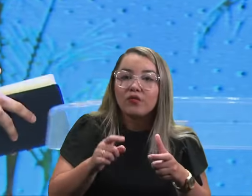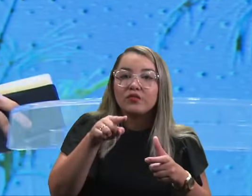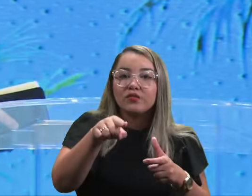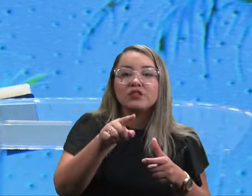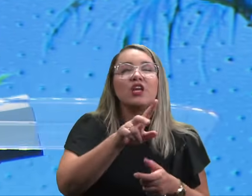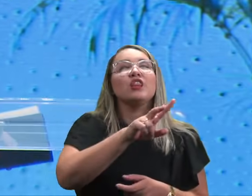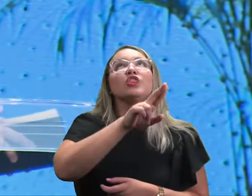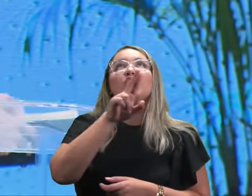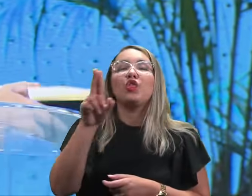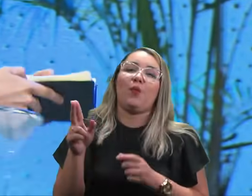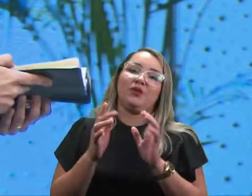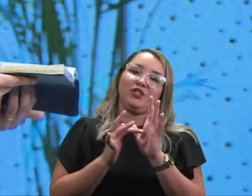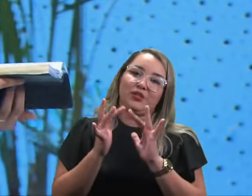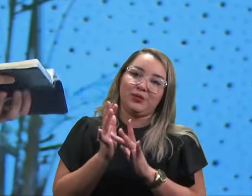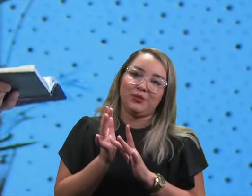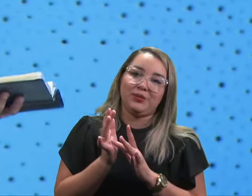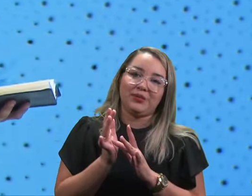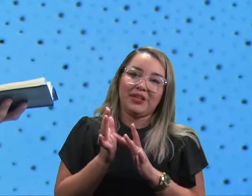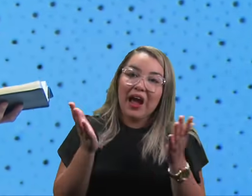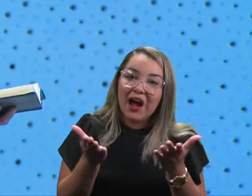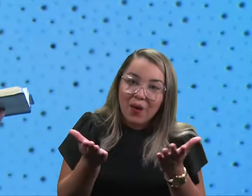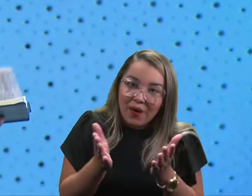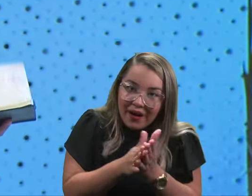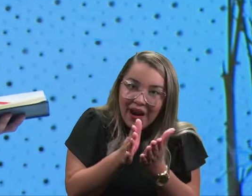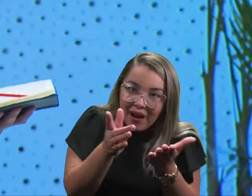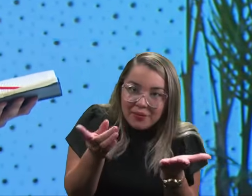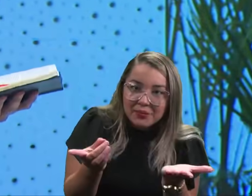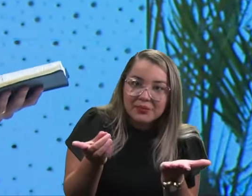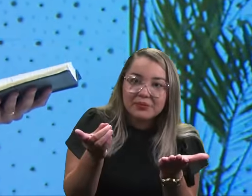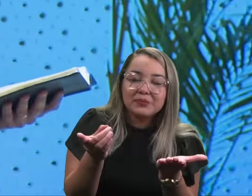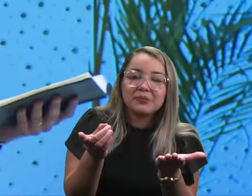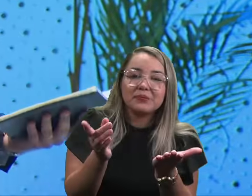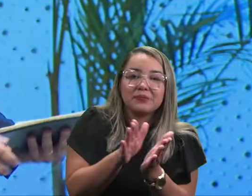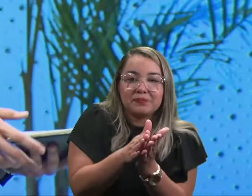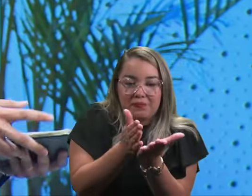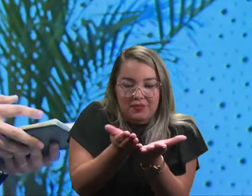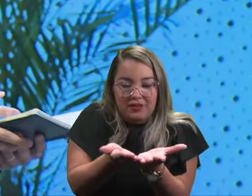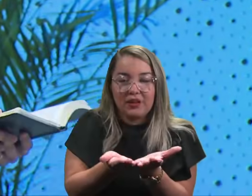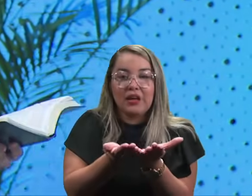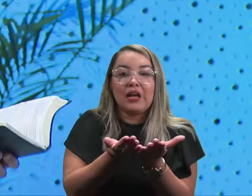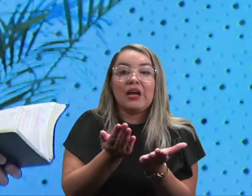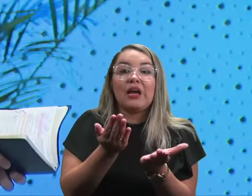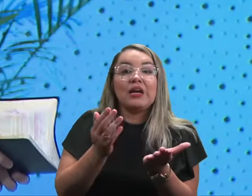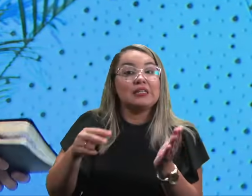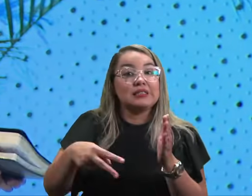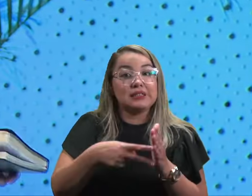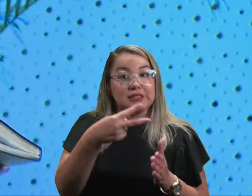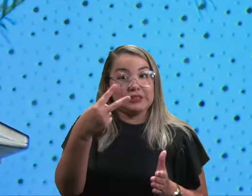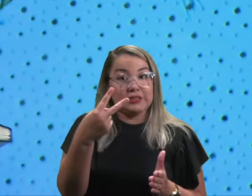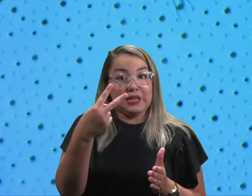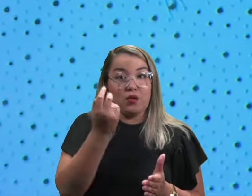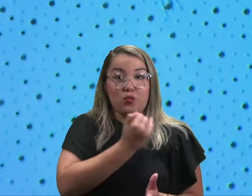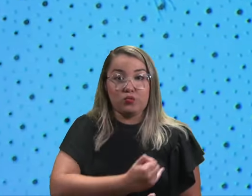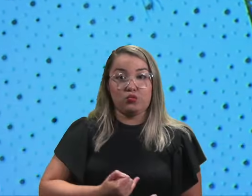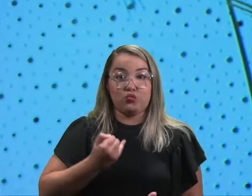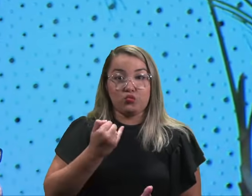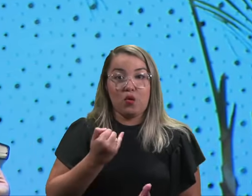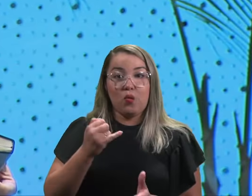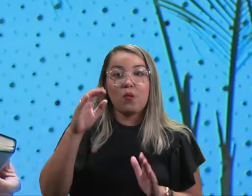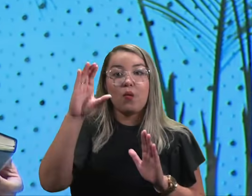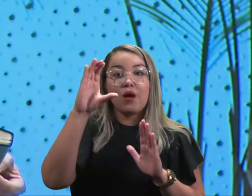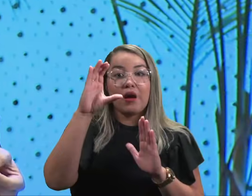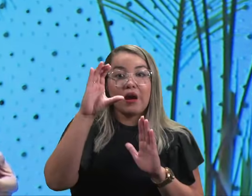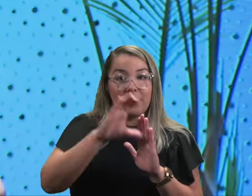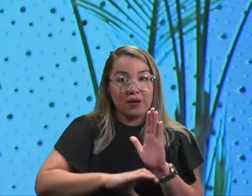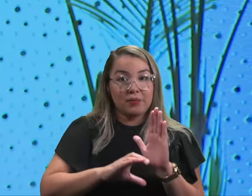nome de Jesus, a abrir a sua Bíblia agora, no Evangelho segundo João, a partir do